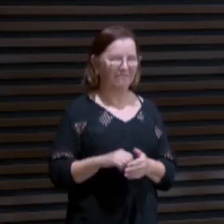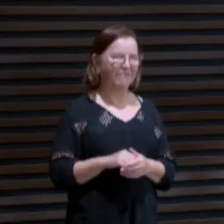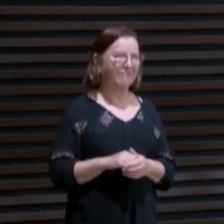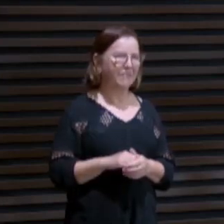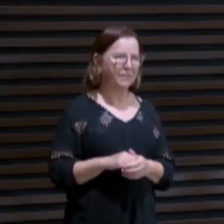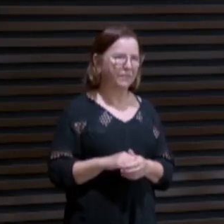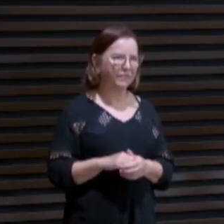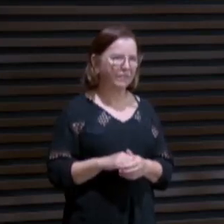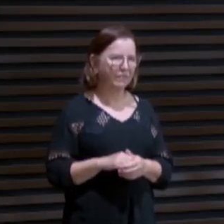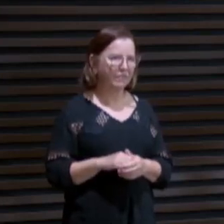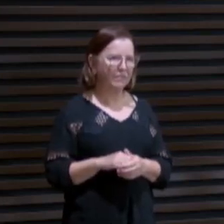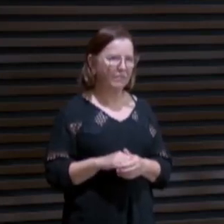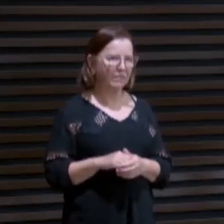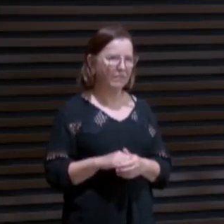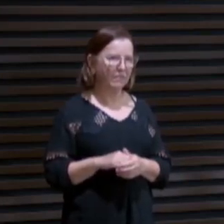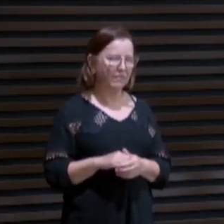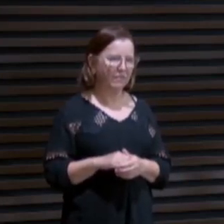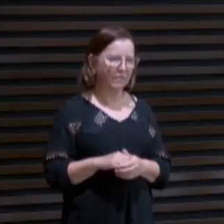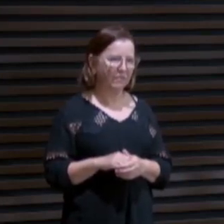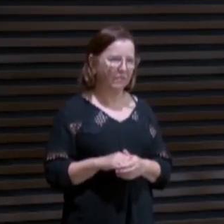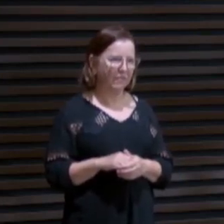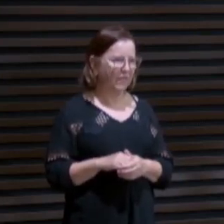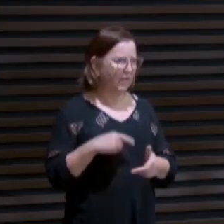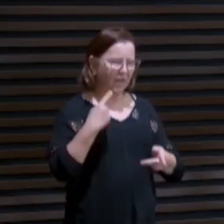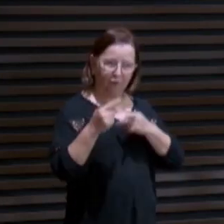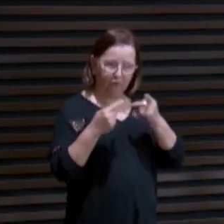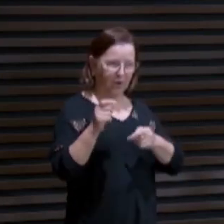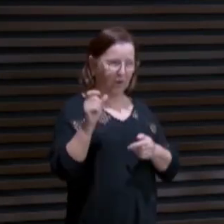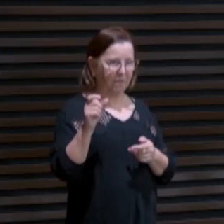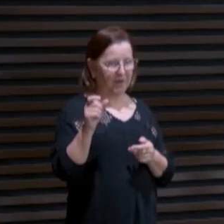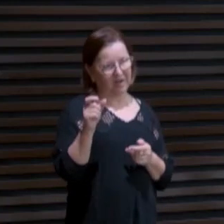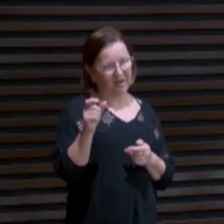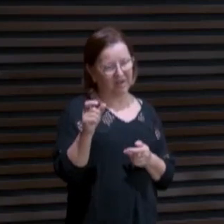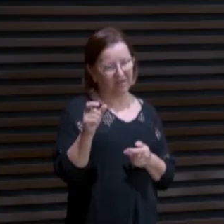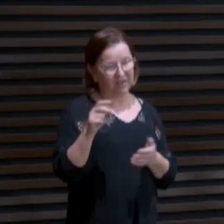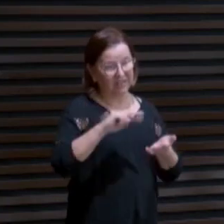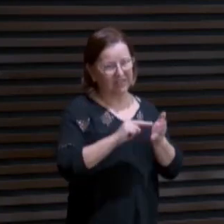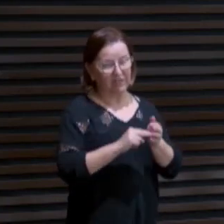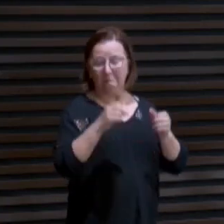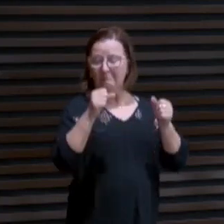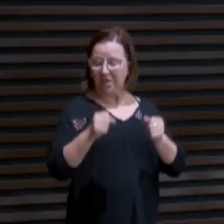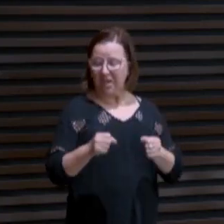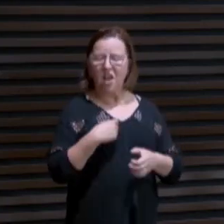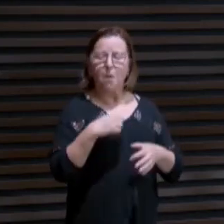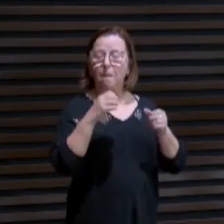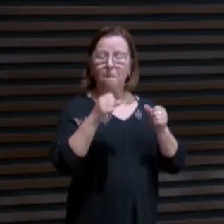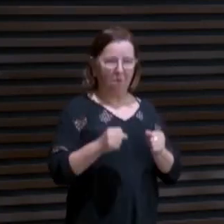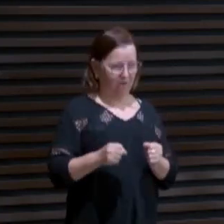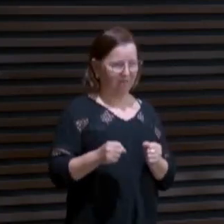Ele não usou a palavra dinamis, que significa poder. Uma